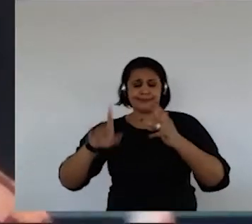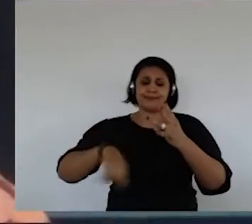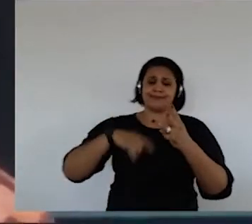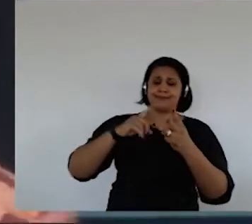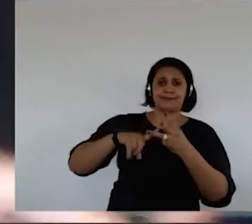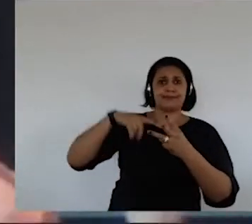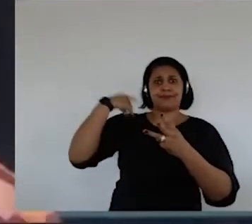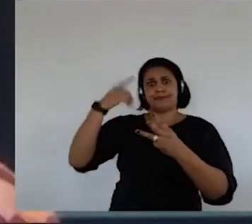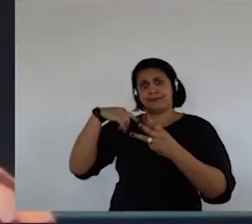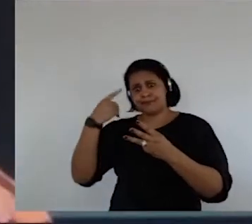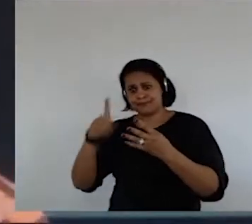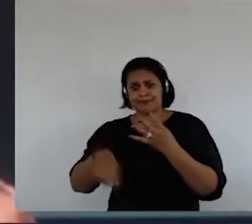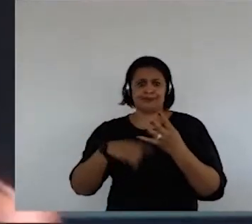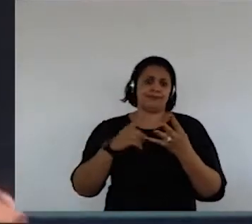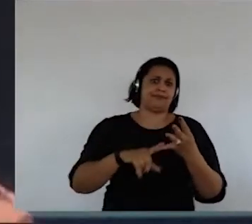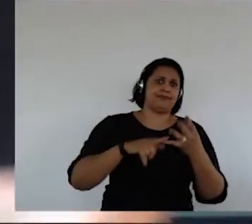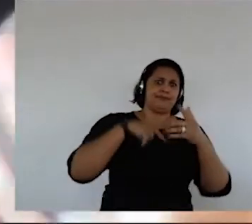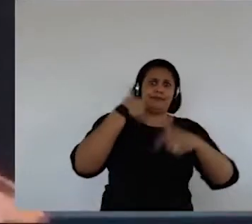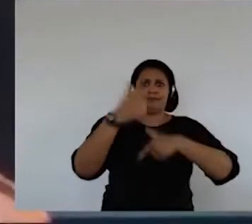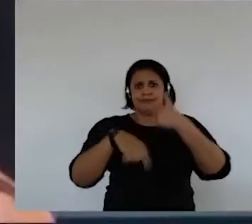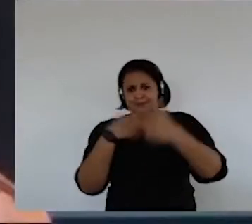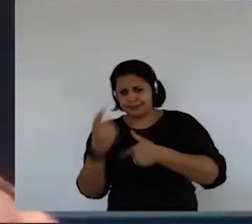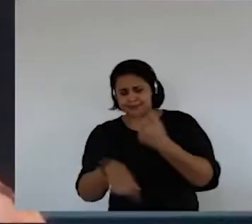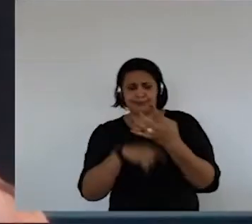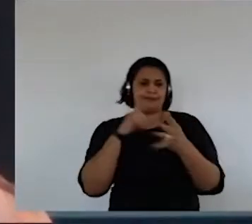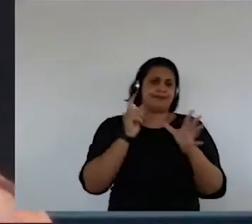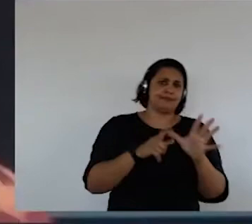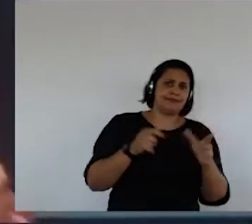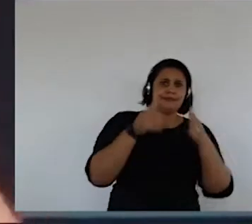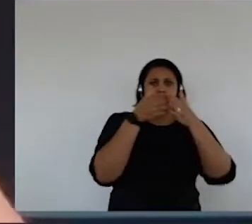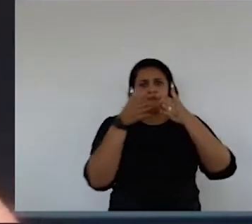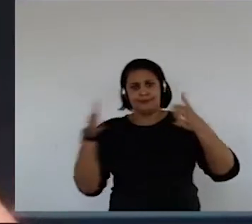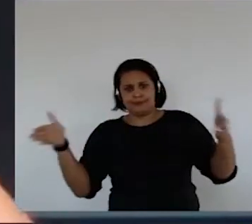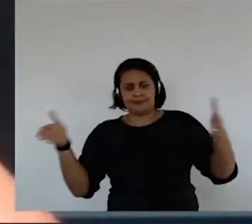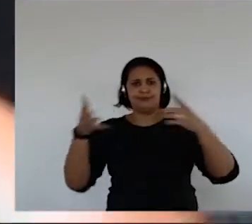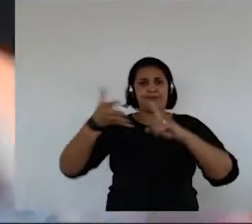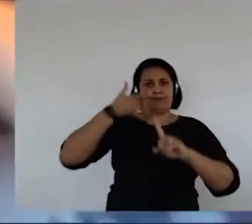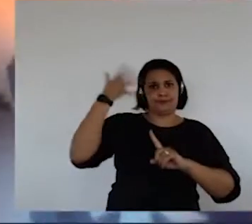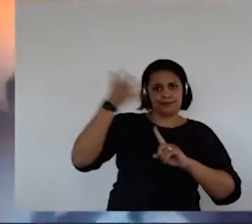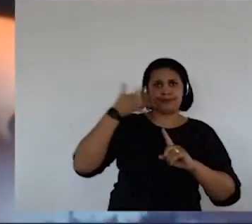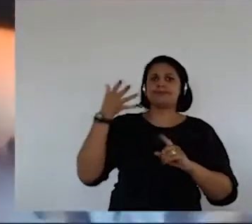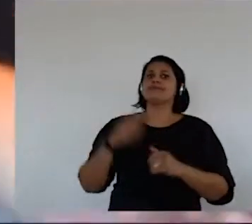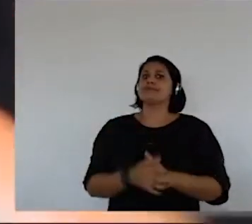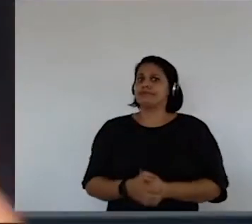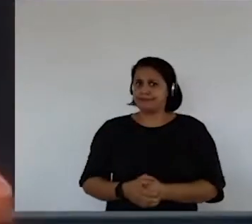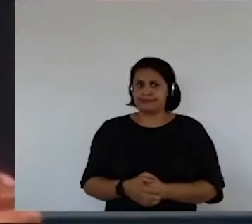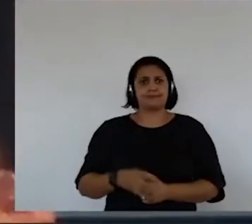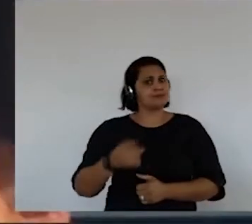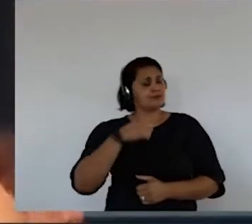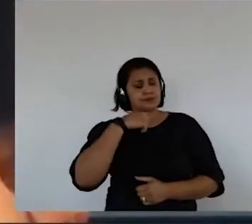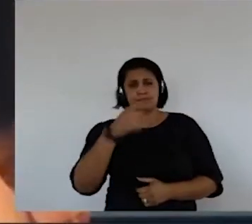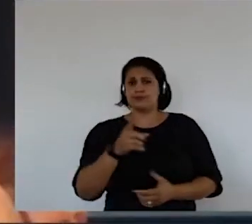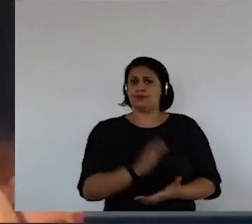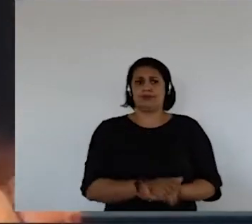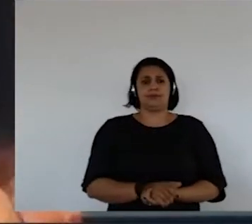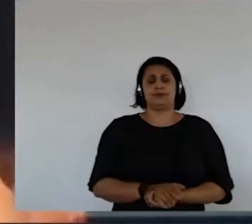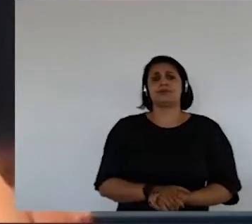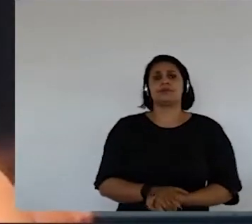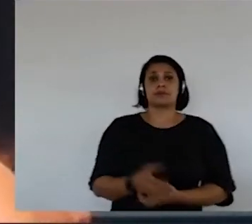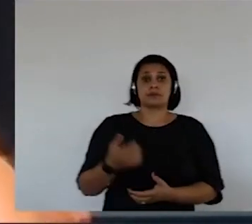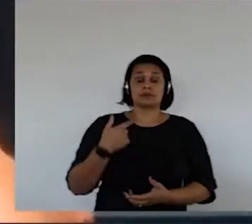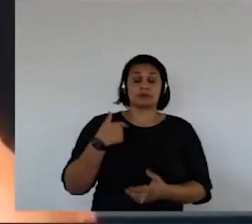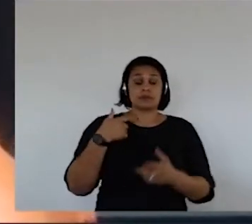efetivamente dar conta de prazos e dar conta de audiências e de sustentações orais. Eu já conversei com algumas mulheres que têm